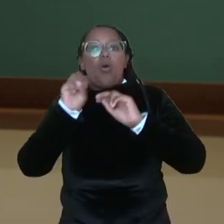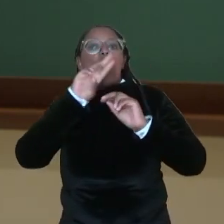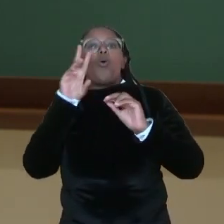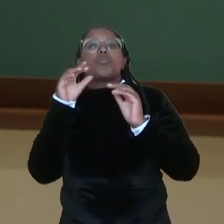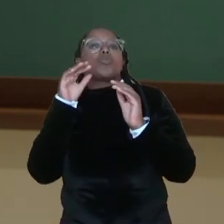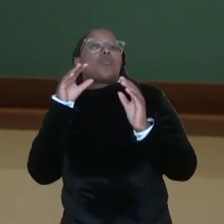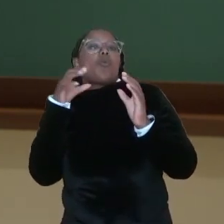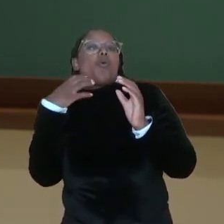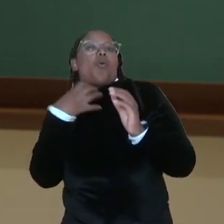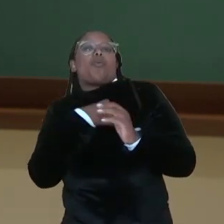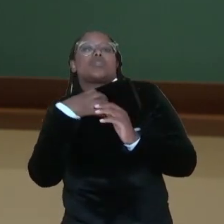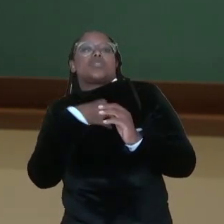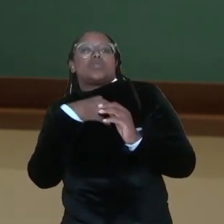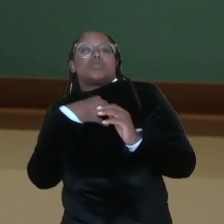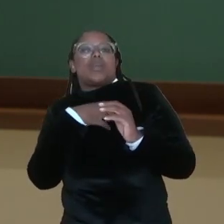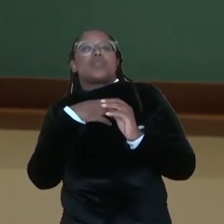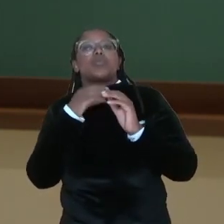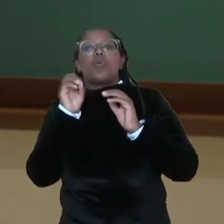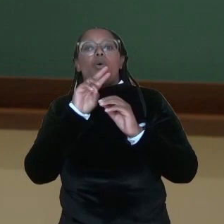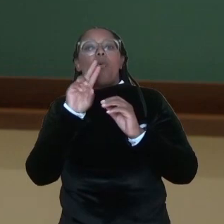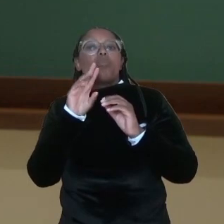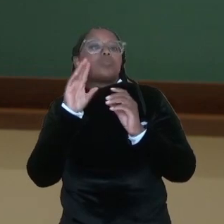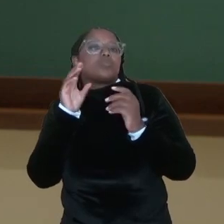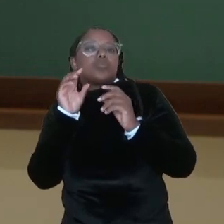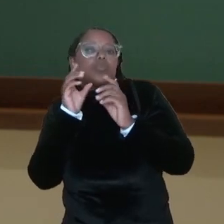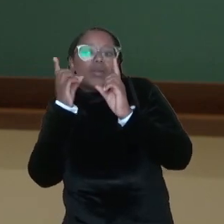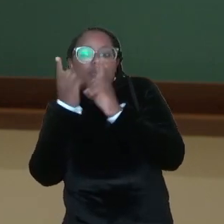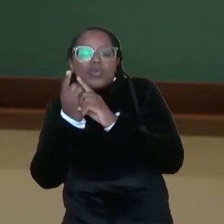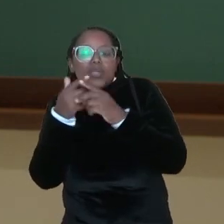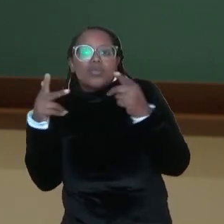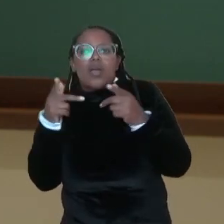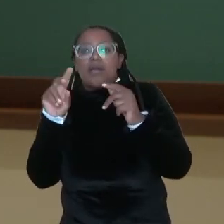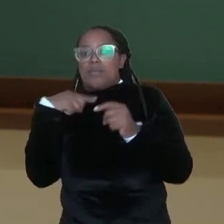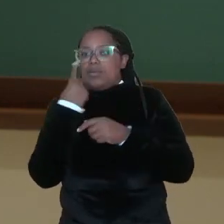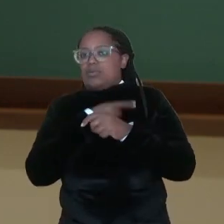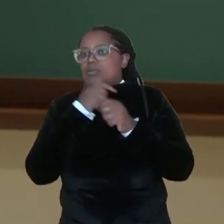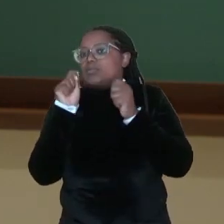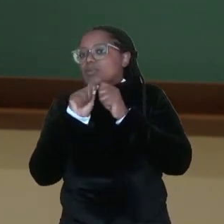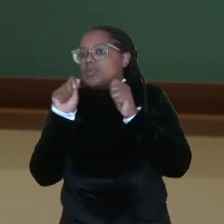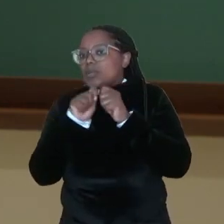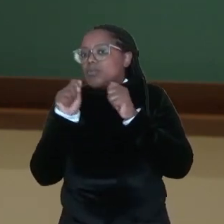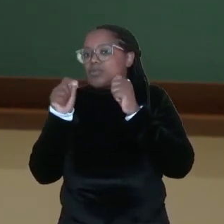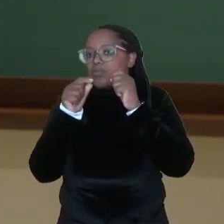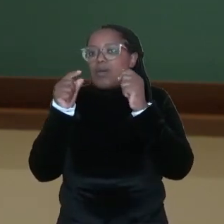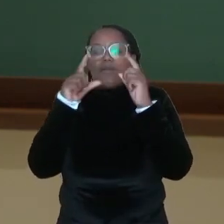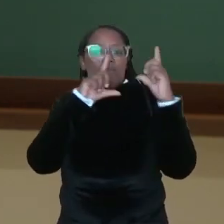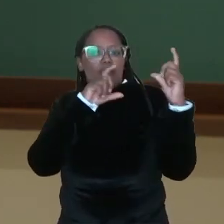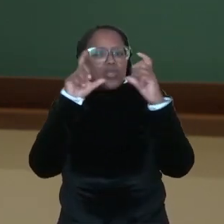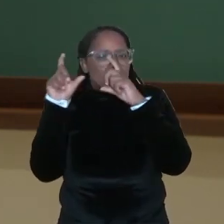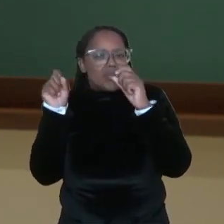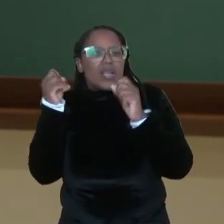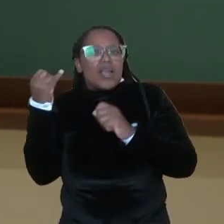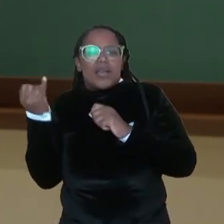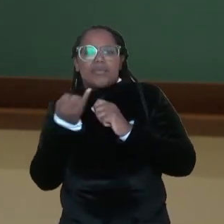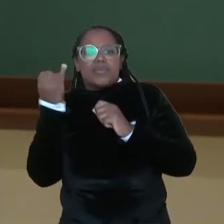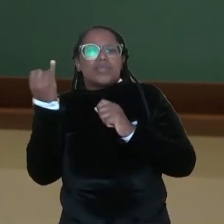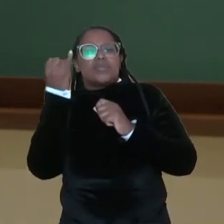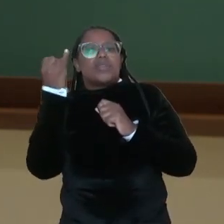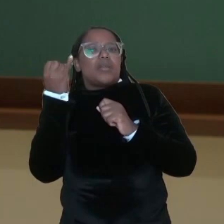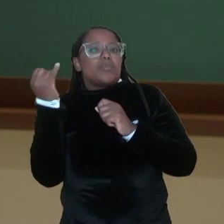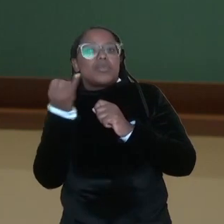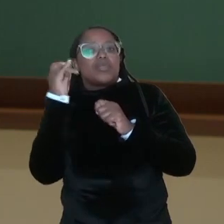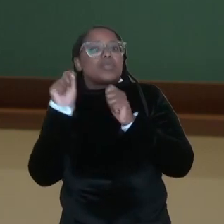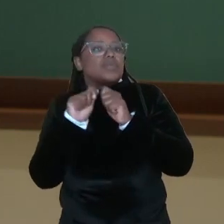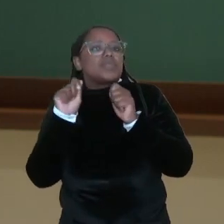E entre outros elementos. E para criarmos uma fotografia, gente, é possível também utilizarmos esses